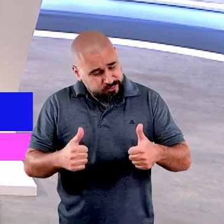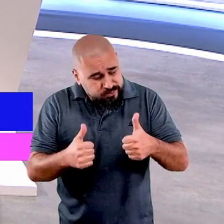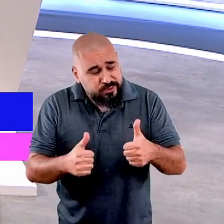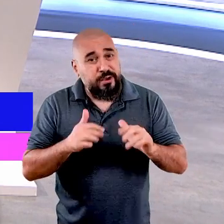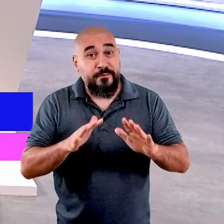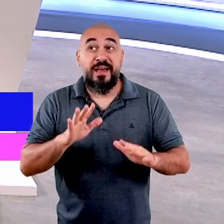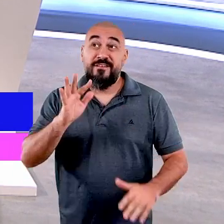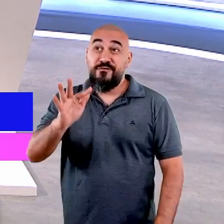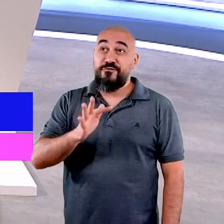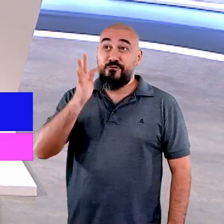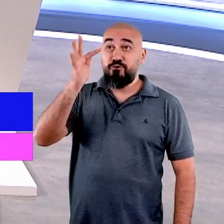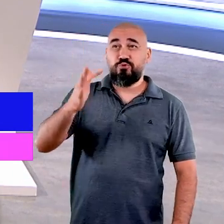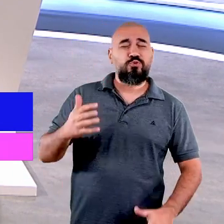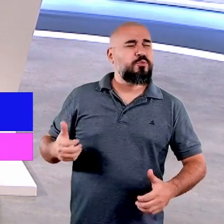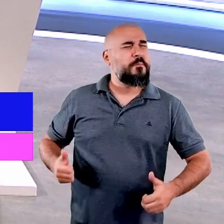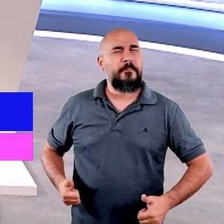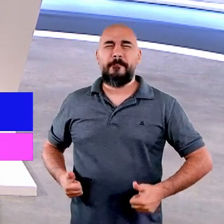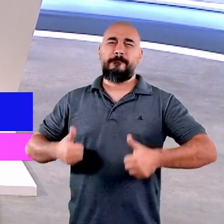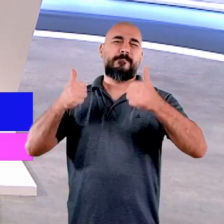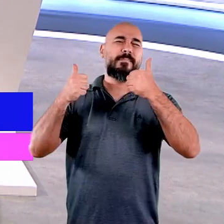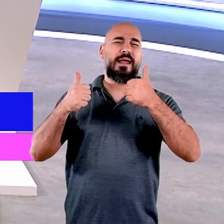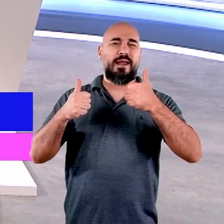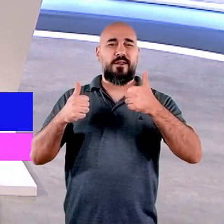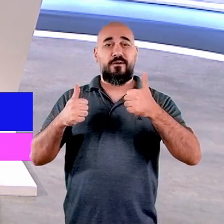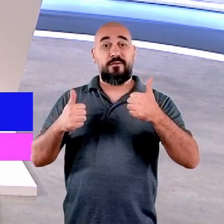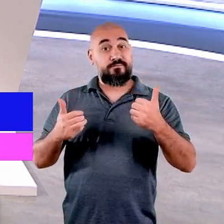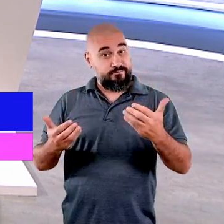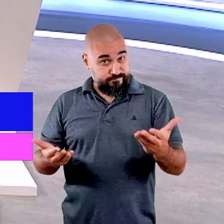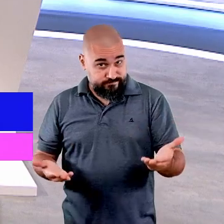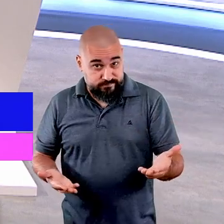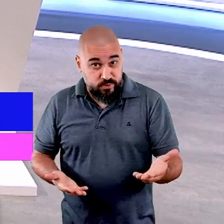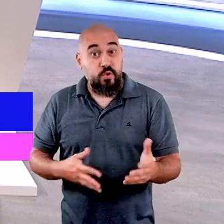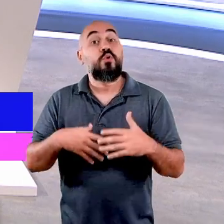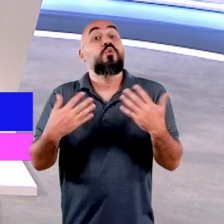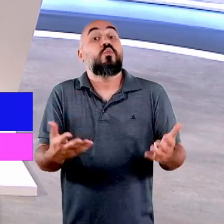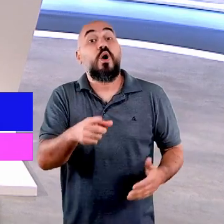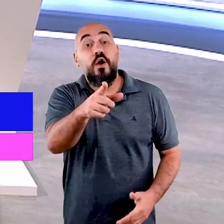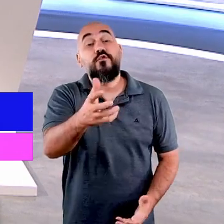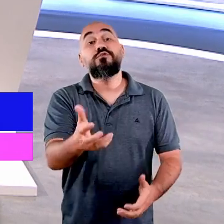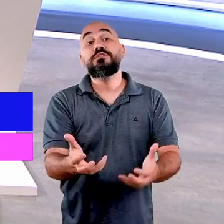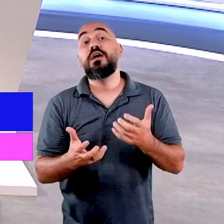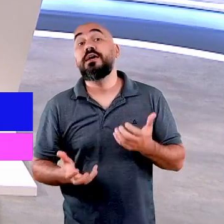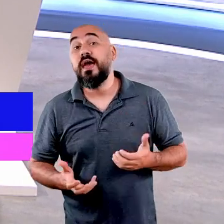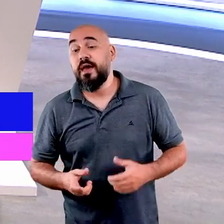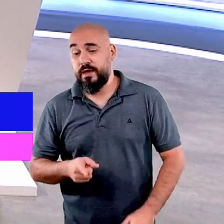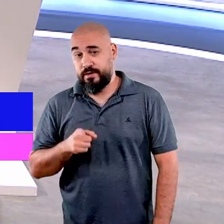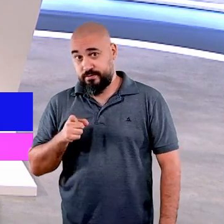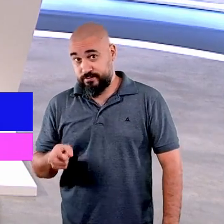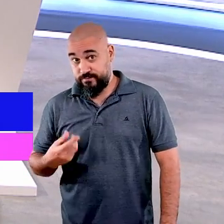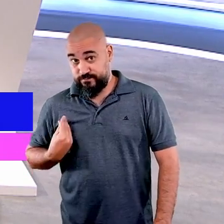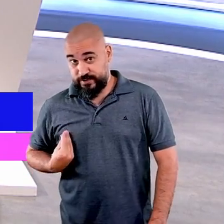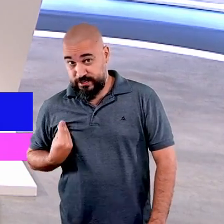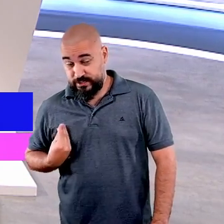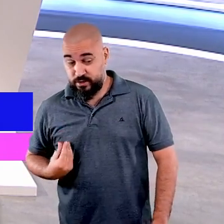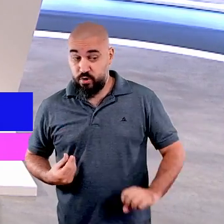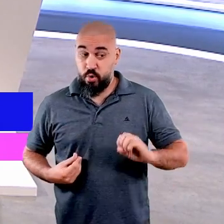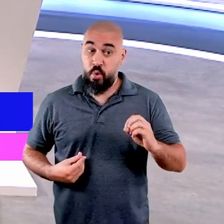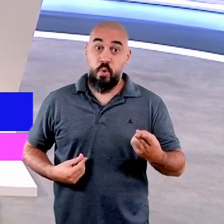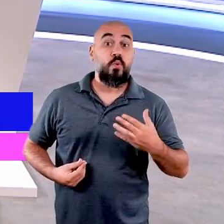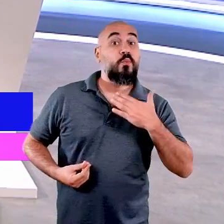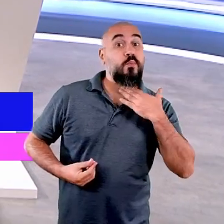hoje, ela está dizendo exatamente qual ressurreição você vai participar. Se a morte lhe